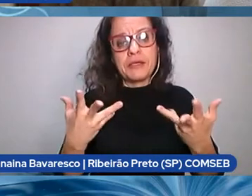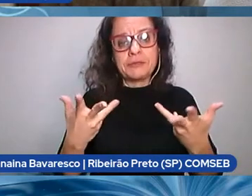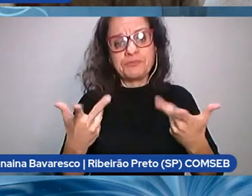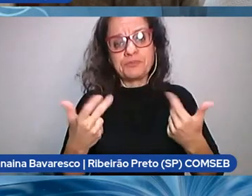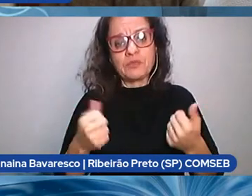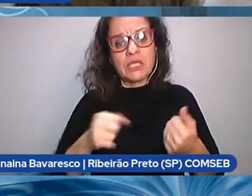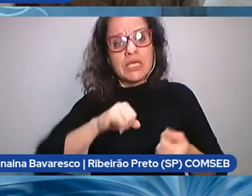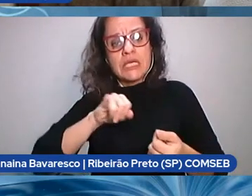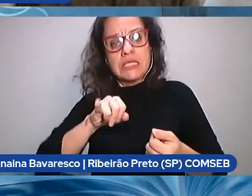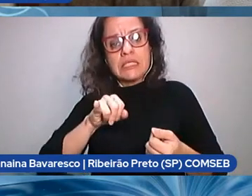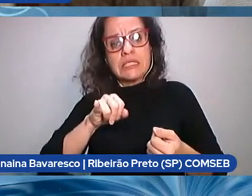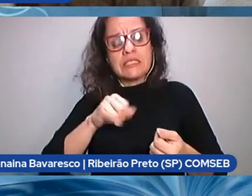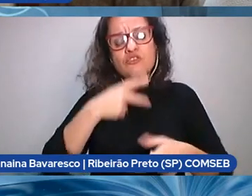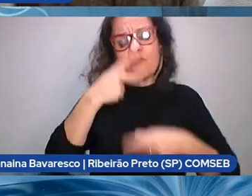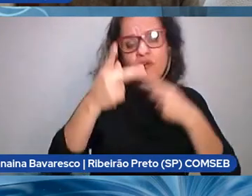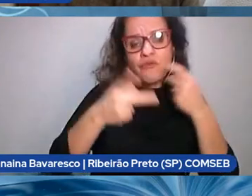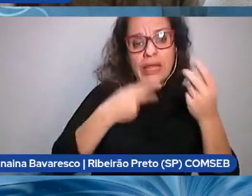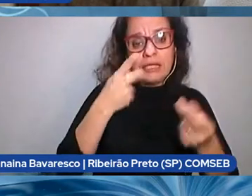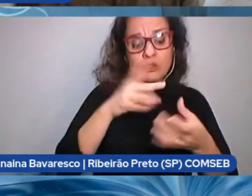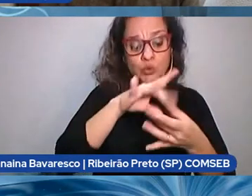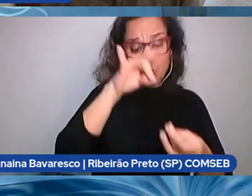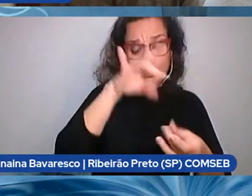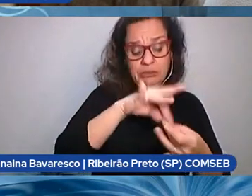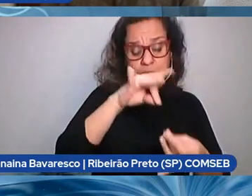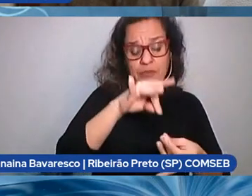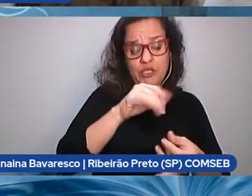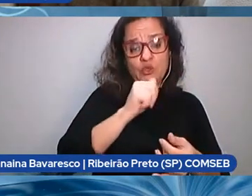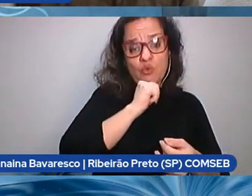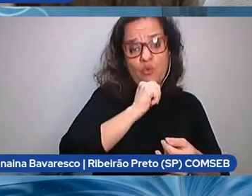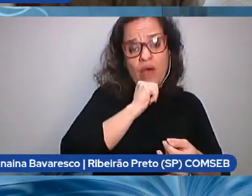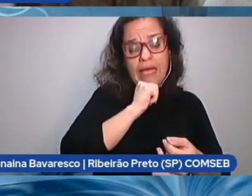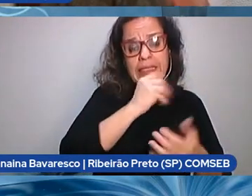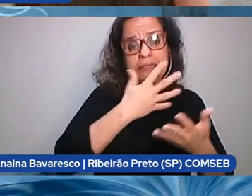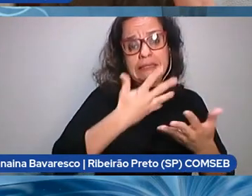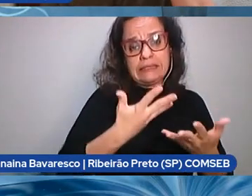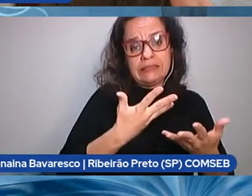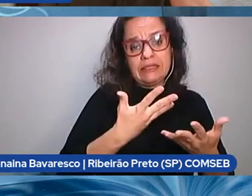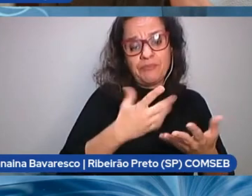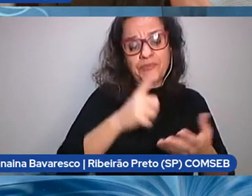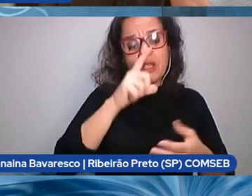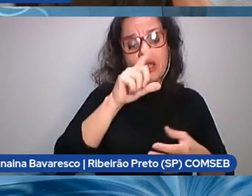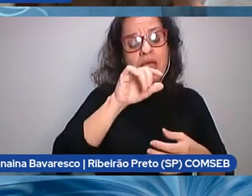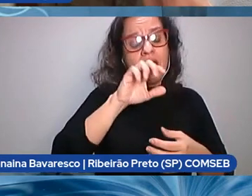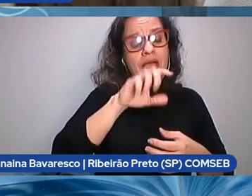Se nós estivermos falando do espírito ainda com E minúsculo,